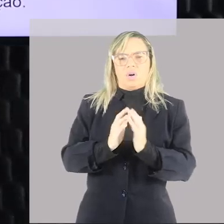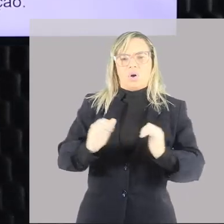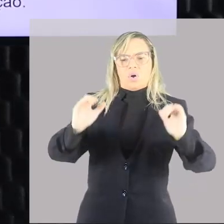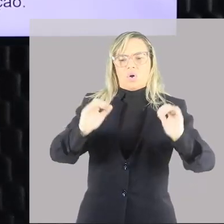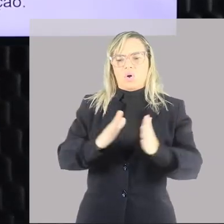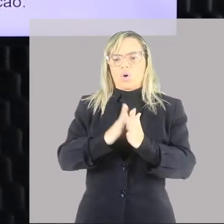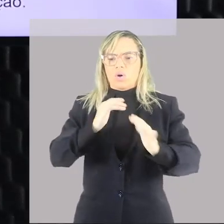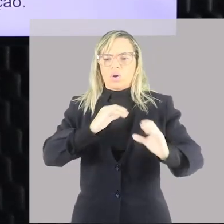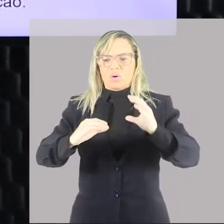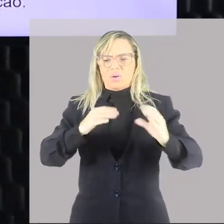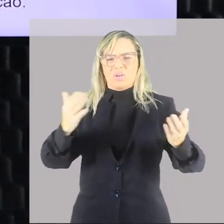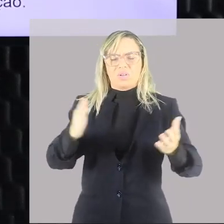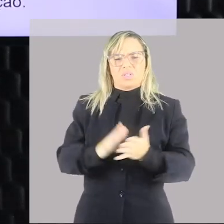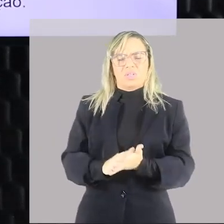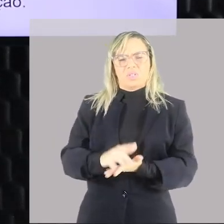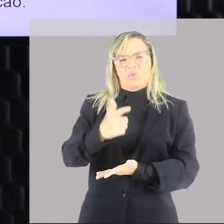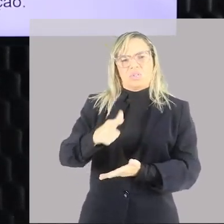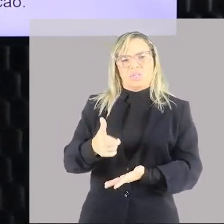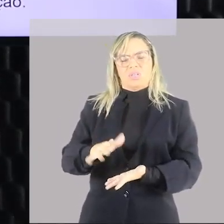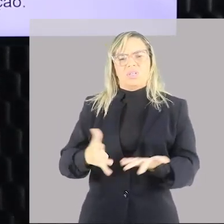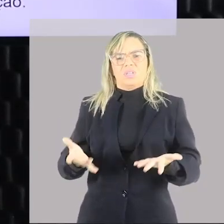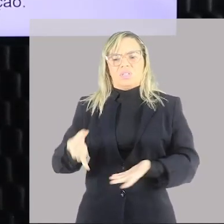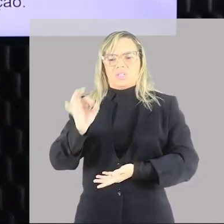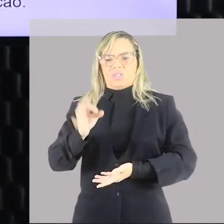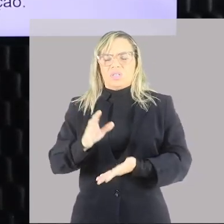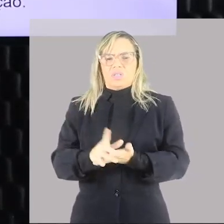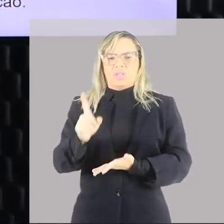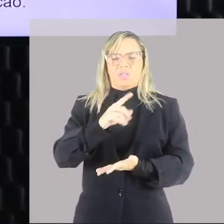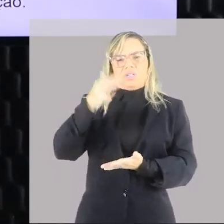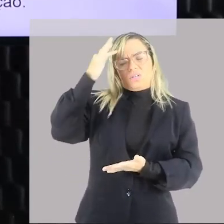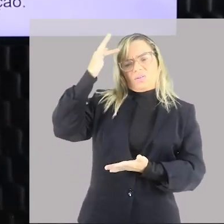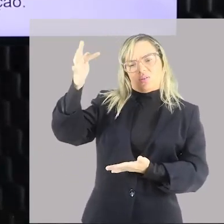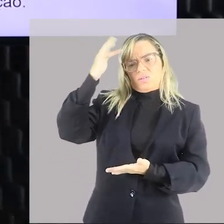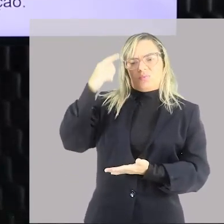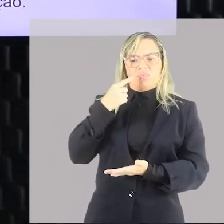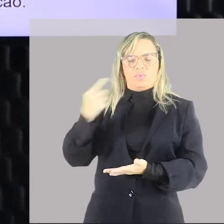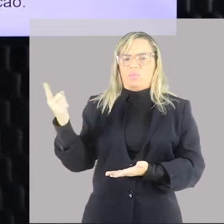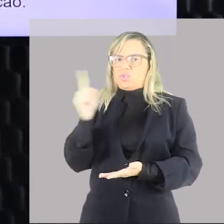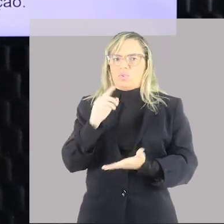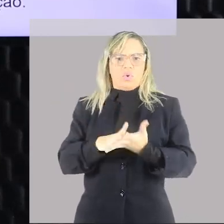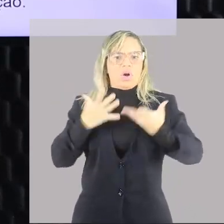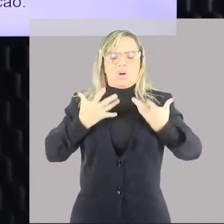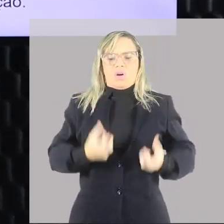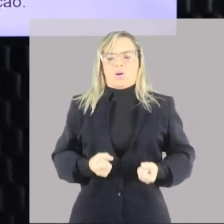Bom, a filosofia, ela não admite imprecisão,